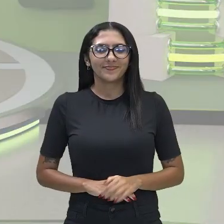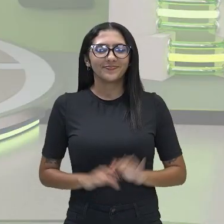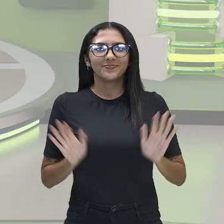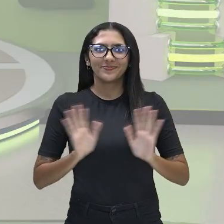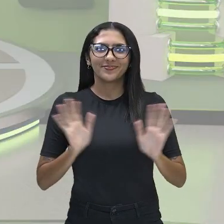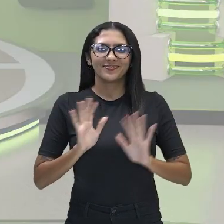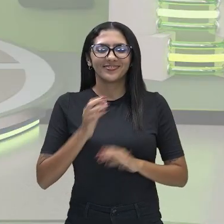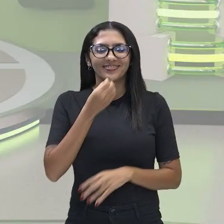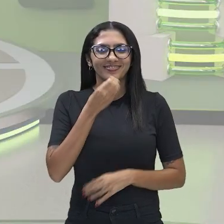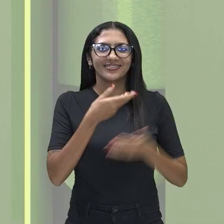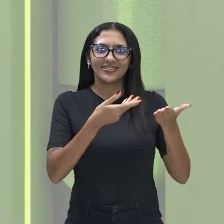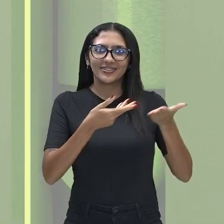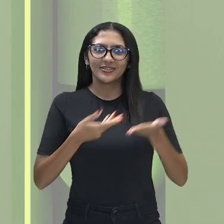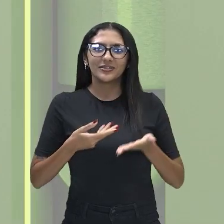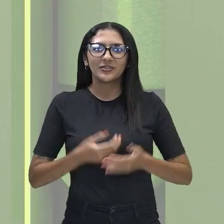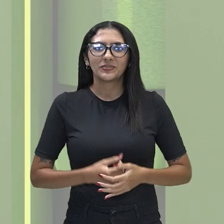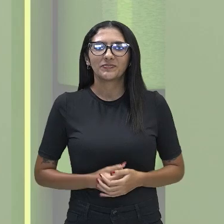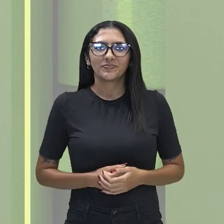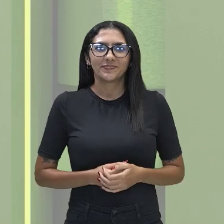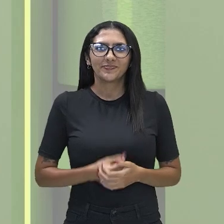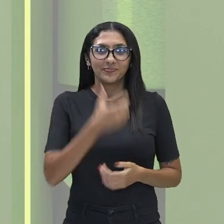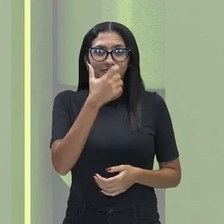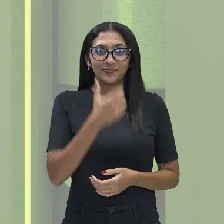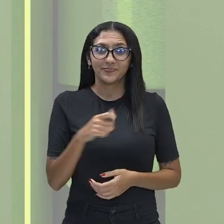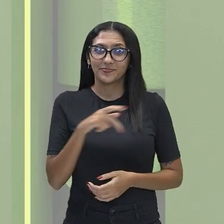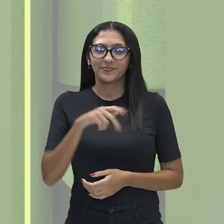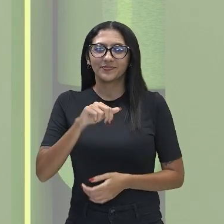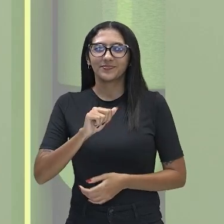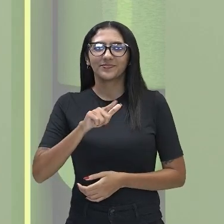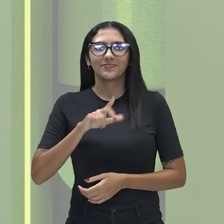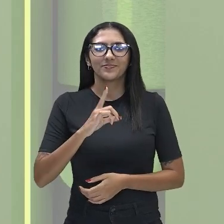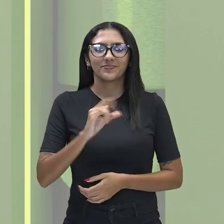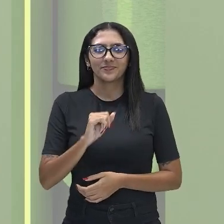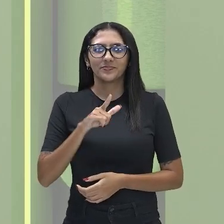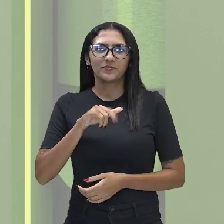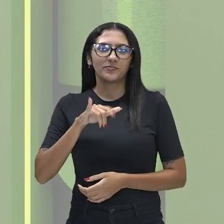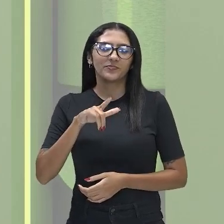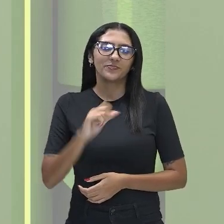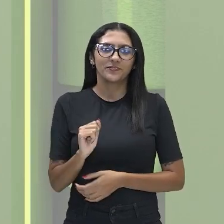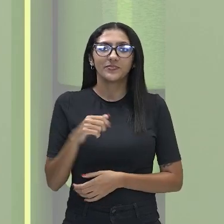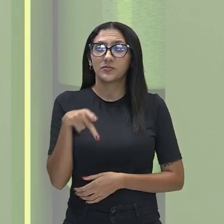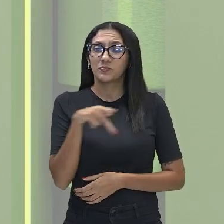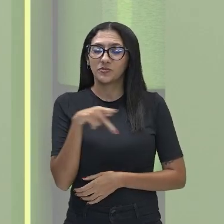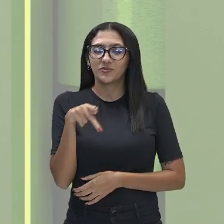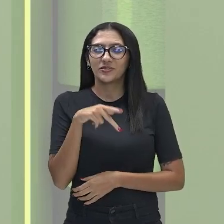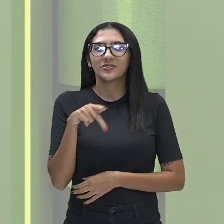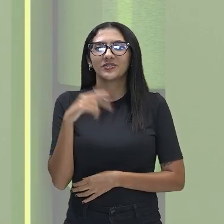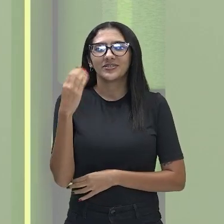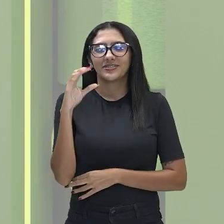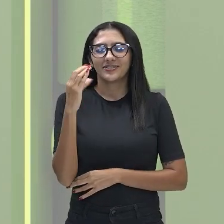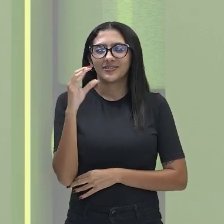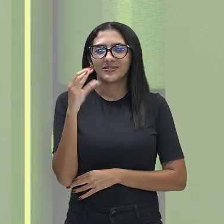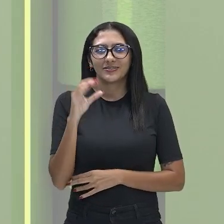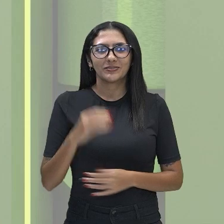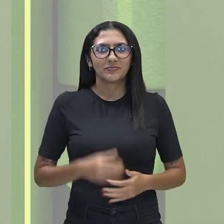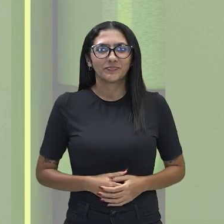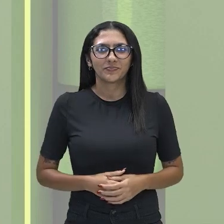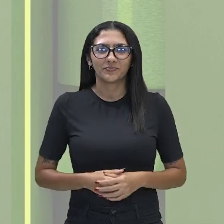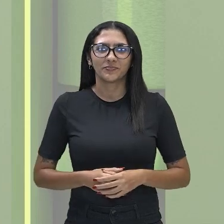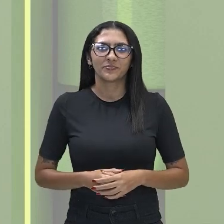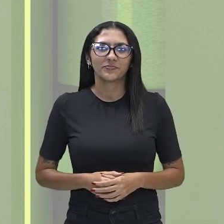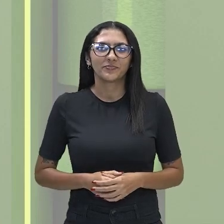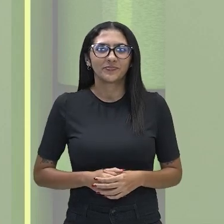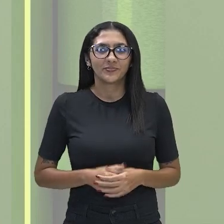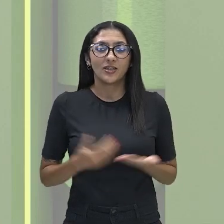Olá, sejam bem-vindos. Eu sou a professora Aldaléa Santos, sua professora de Ciências.